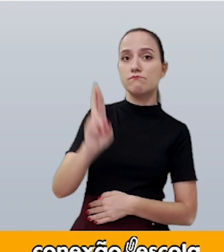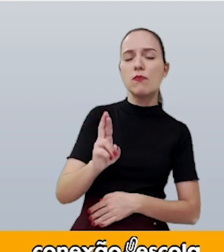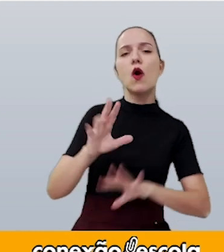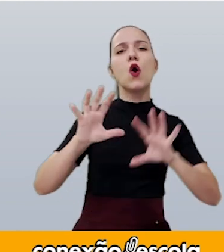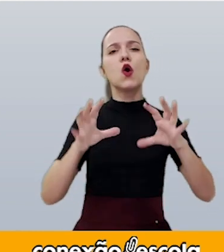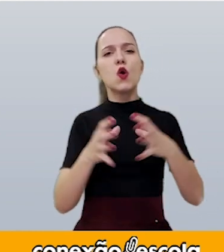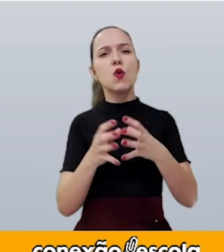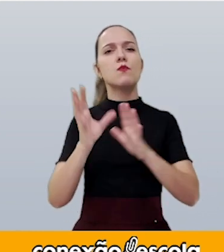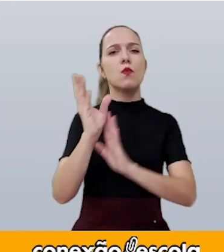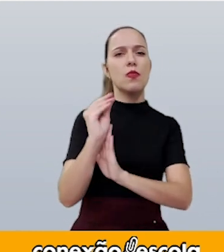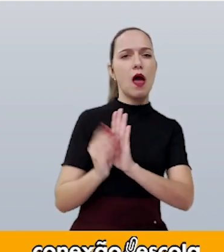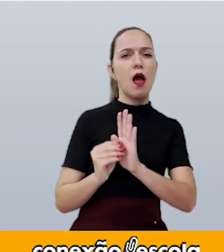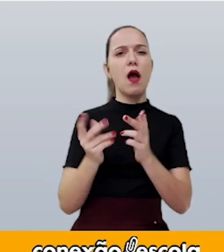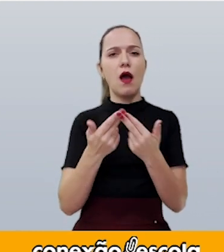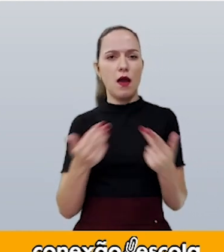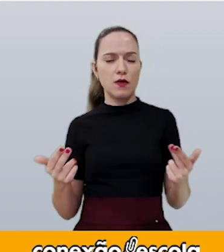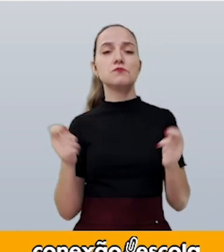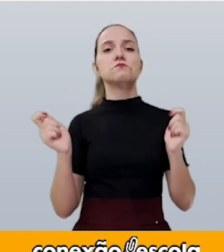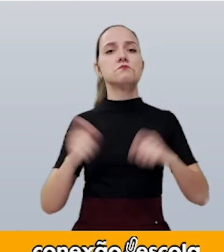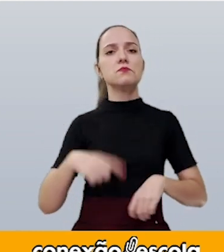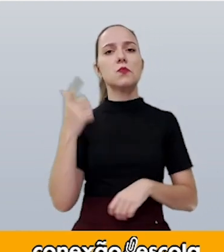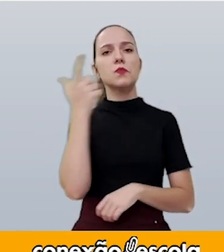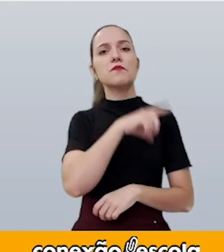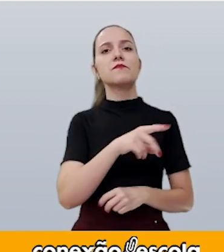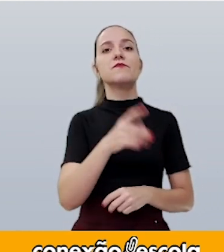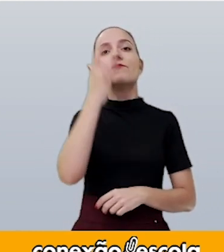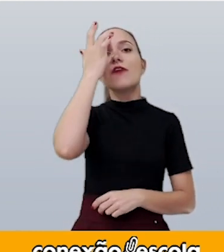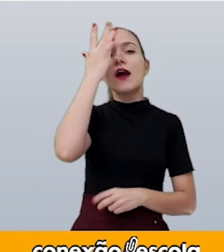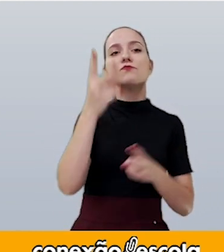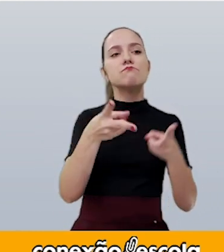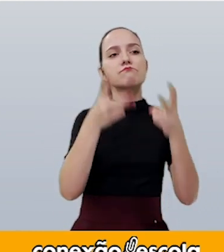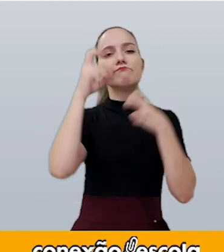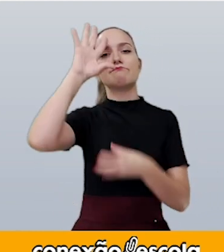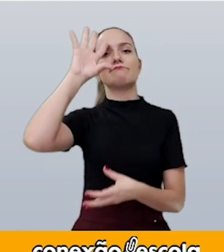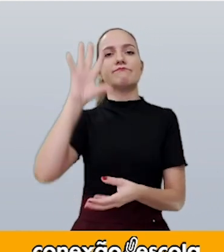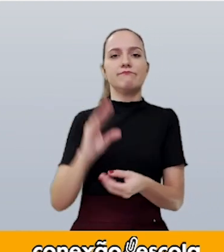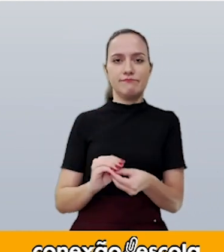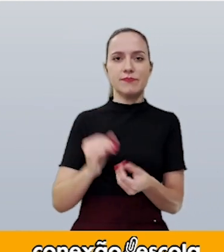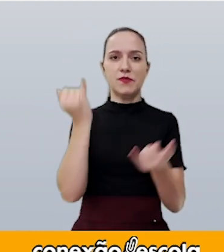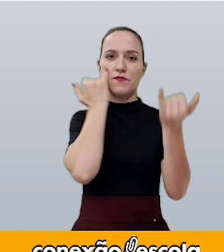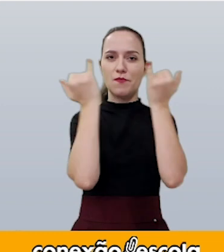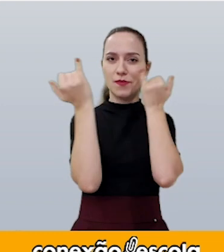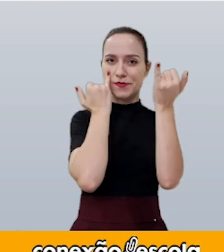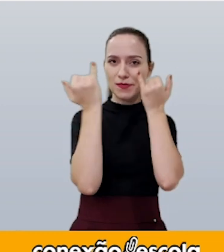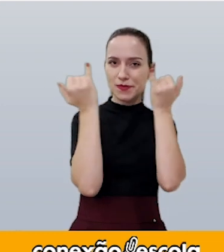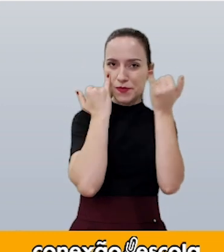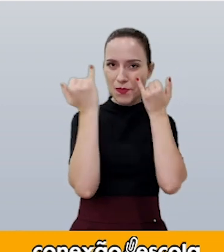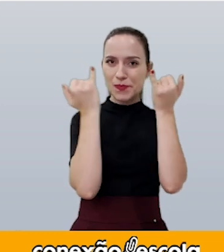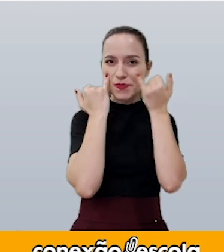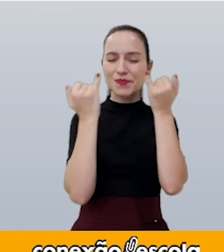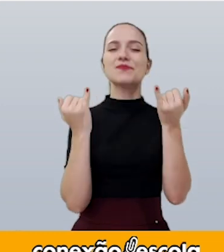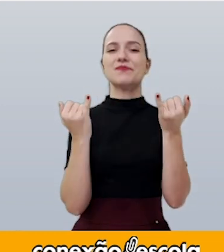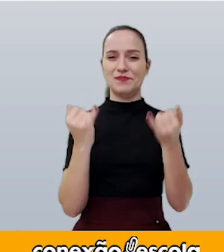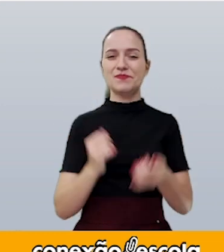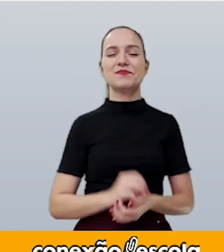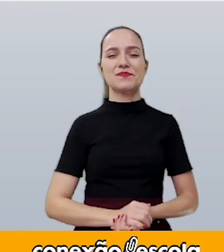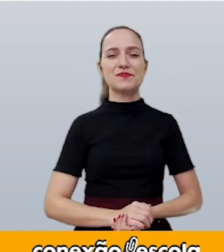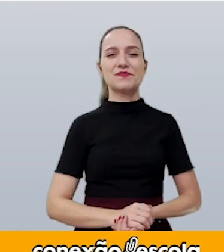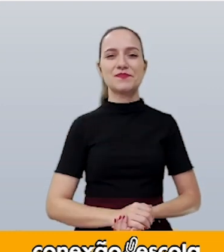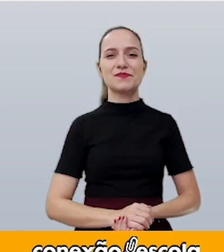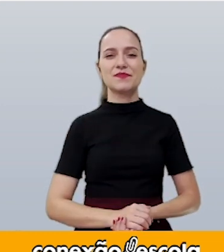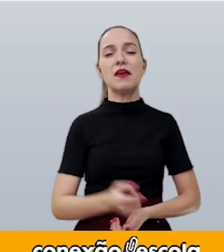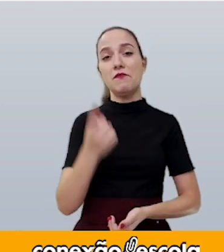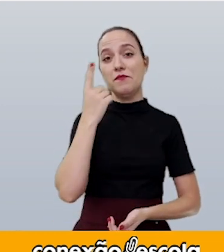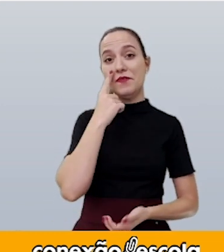de dados usado para facilitar a compreensão das informações